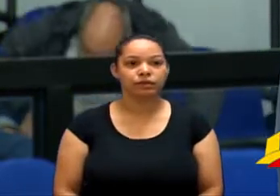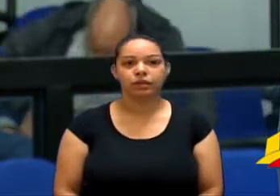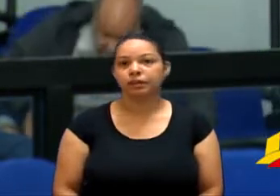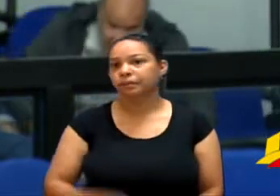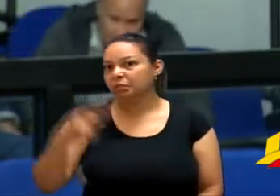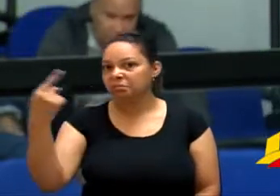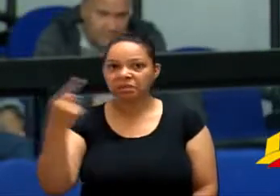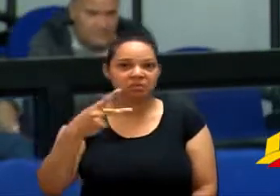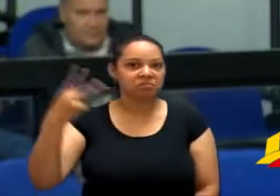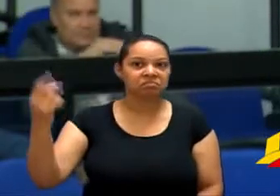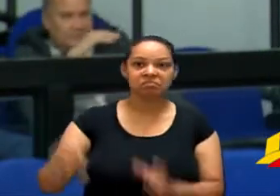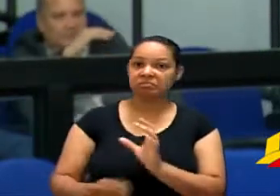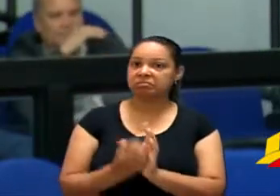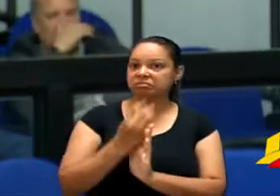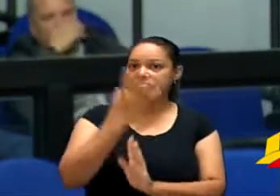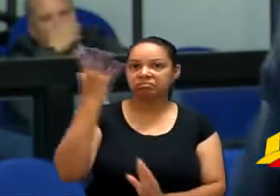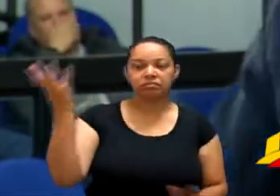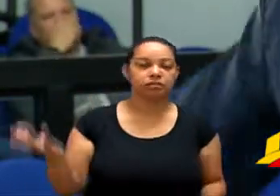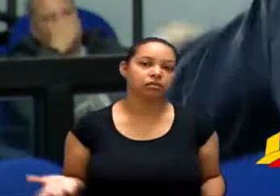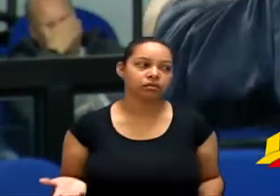o primeiro não é o segundo